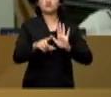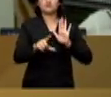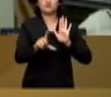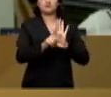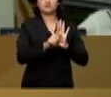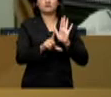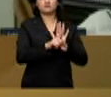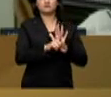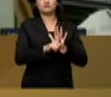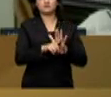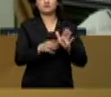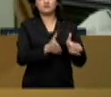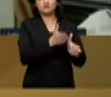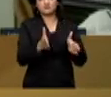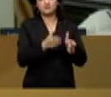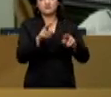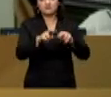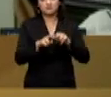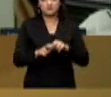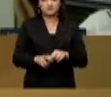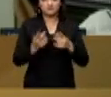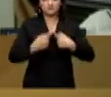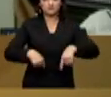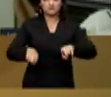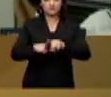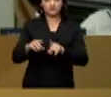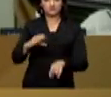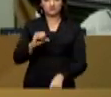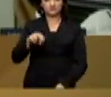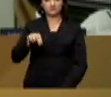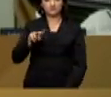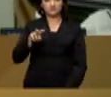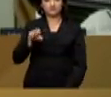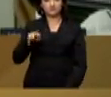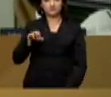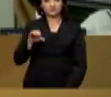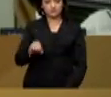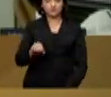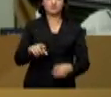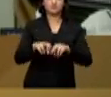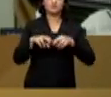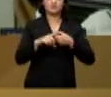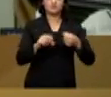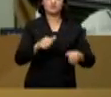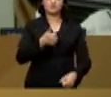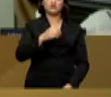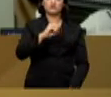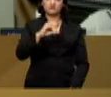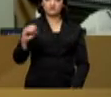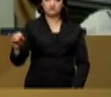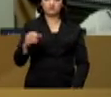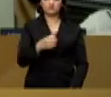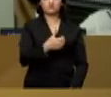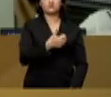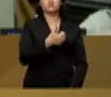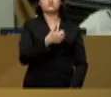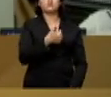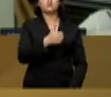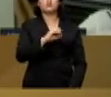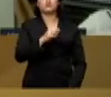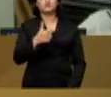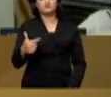procedimental por meio do citado convênio, seja por haver previsão nos artigos 100, 102, 199 do